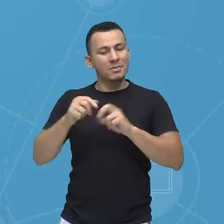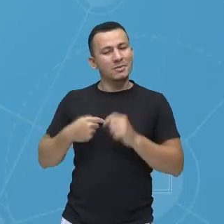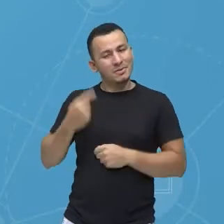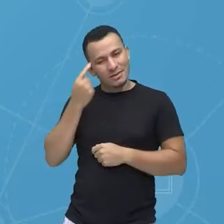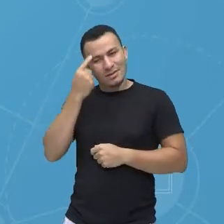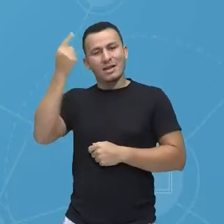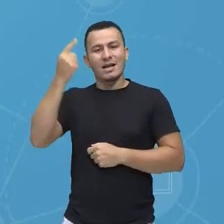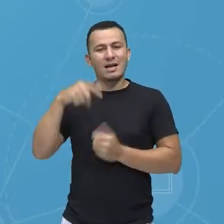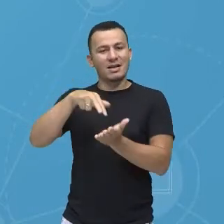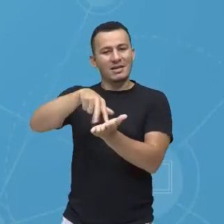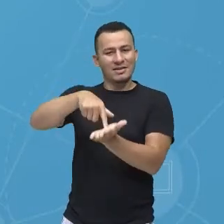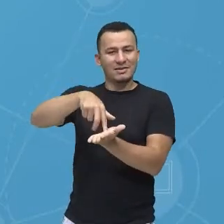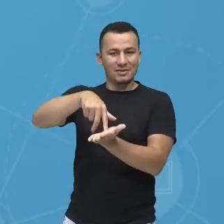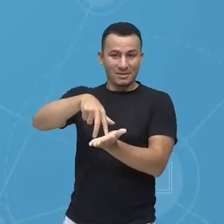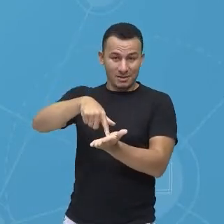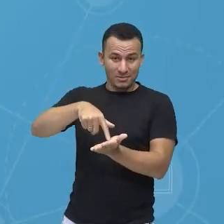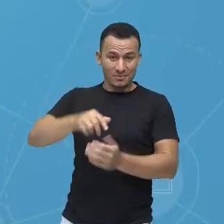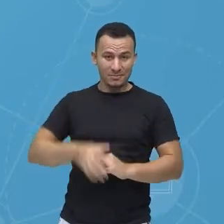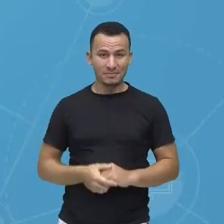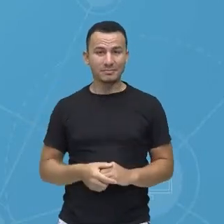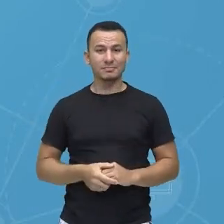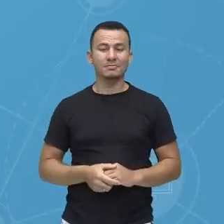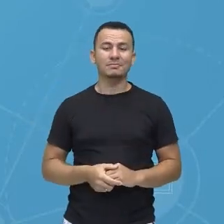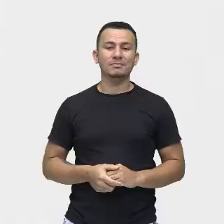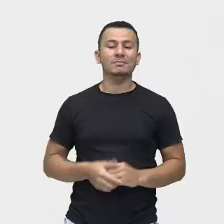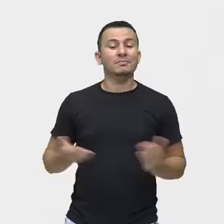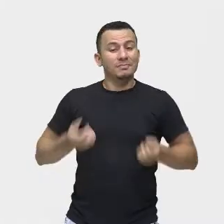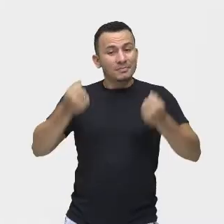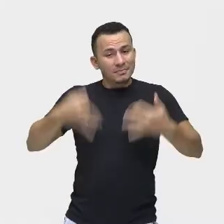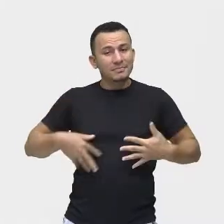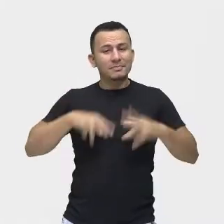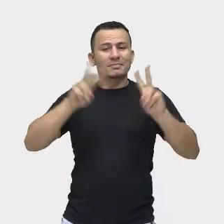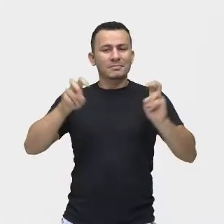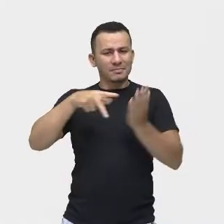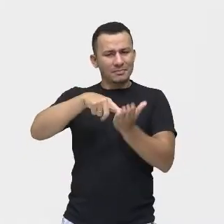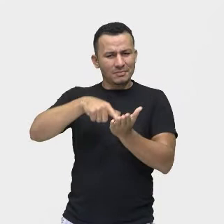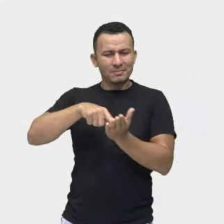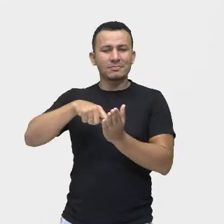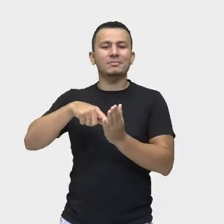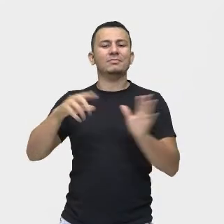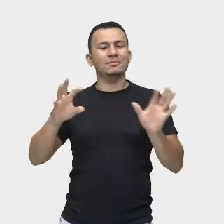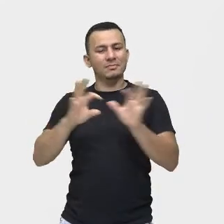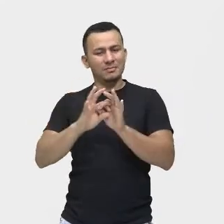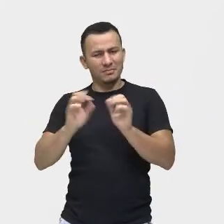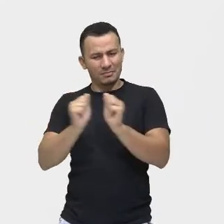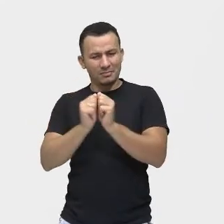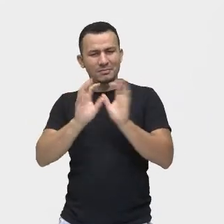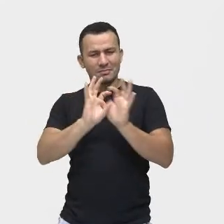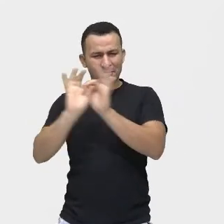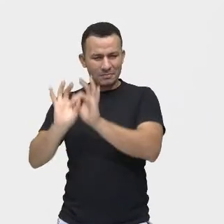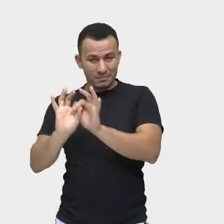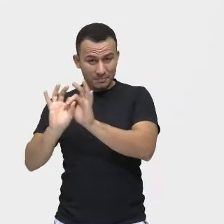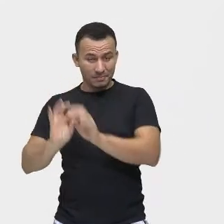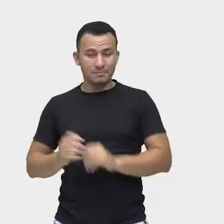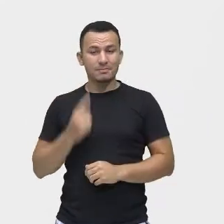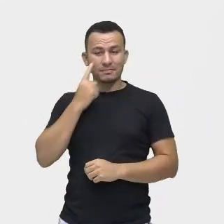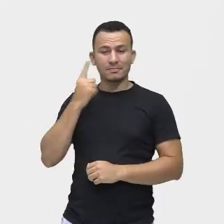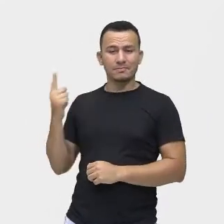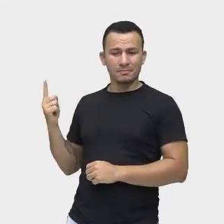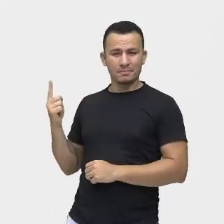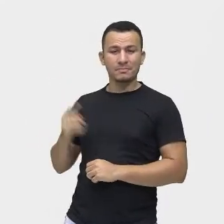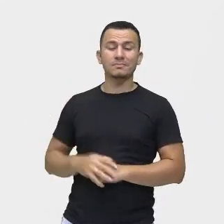então o skate. E aí vamos ver aí sobre o skate e as Olimpíadas. Ele fez parte das Olimpíadas